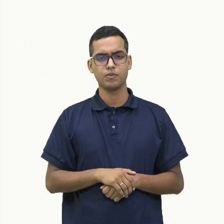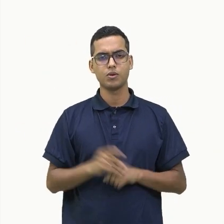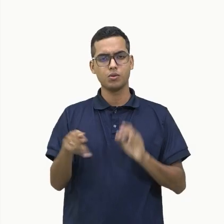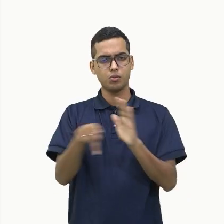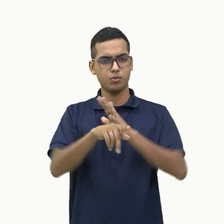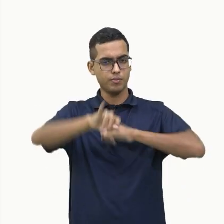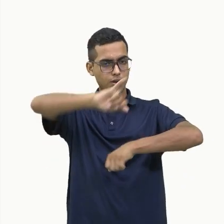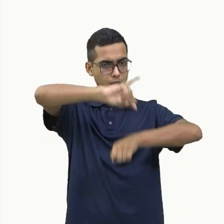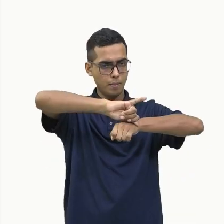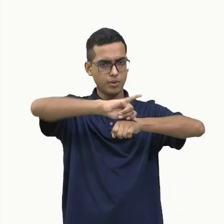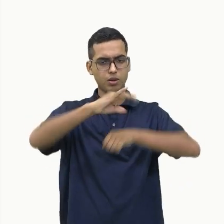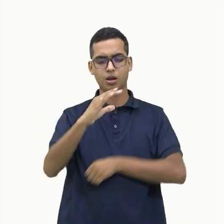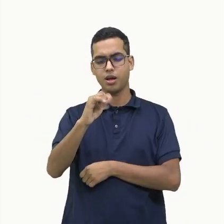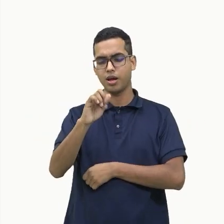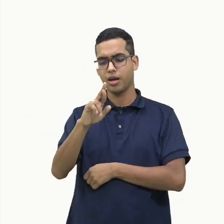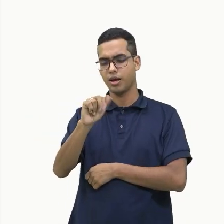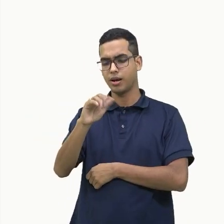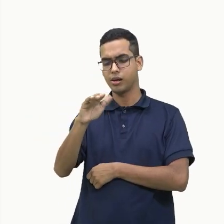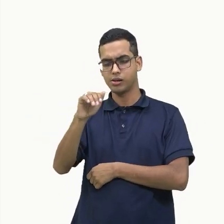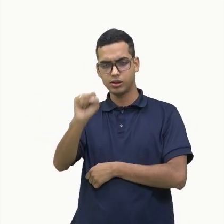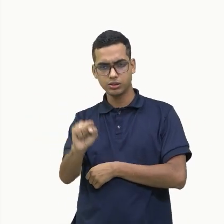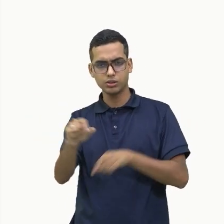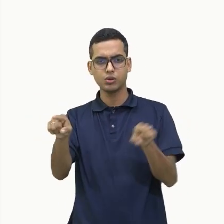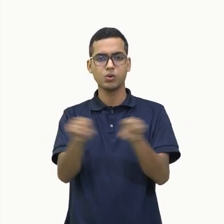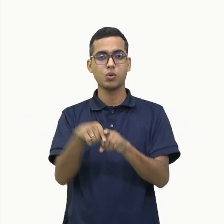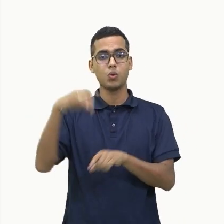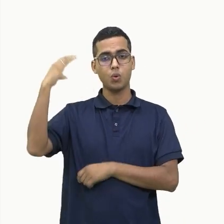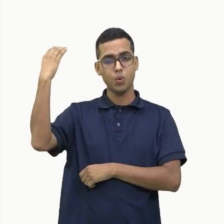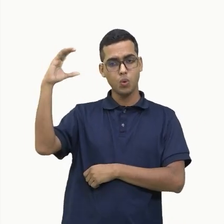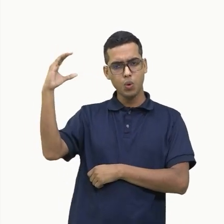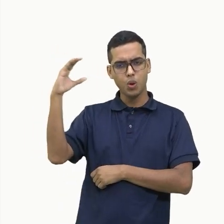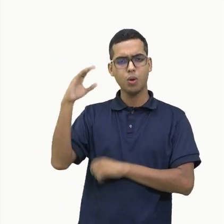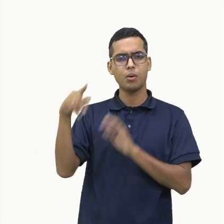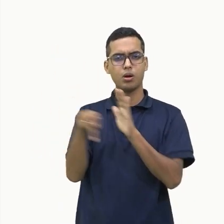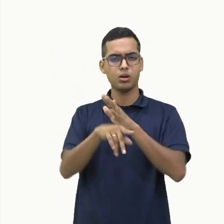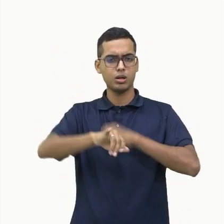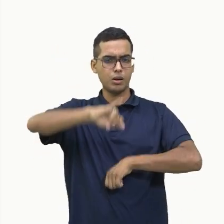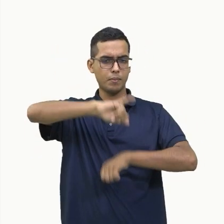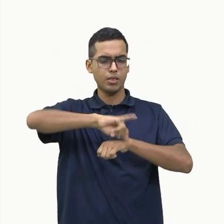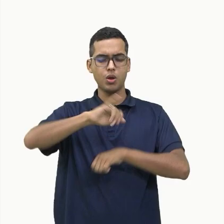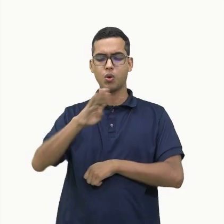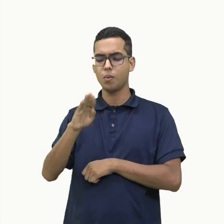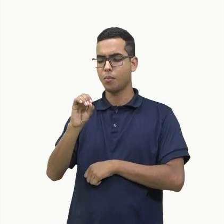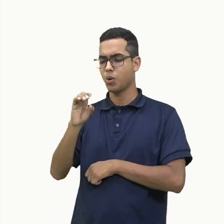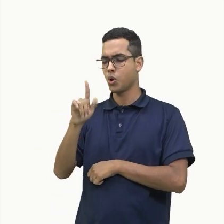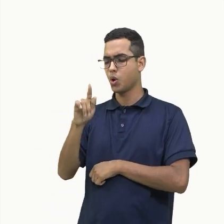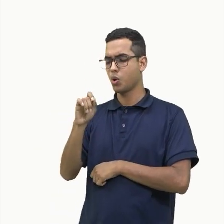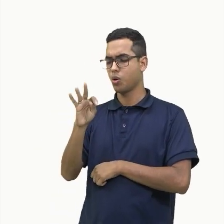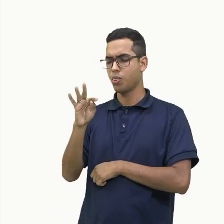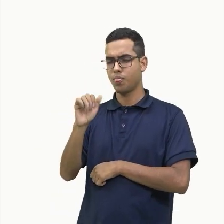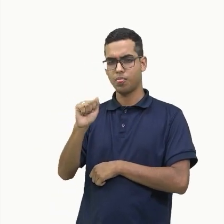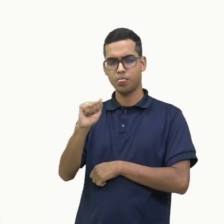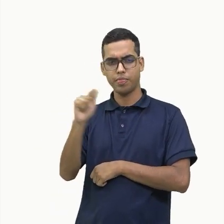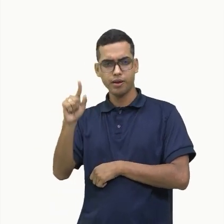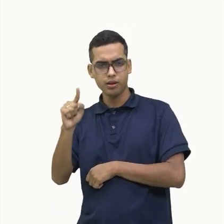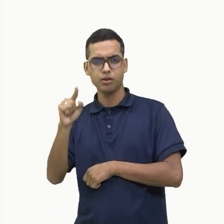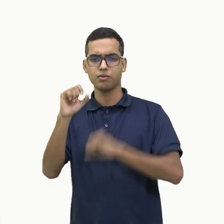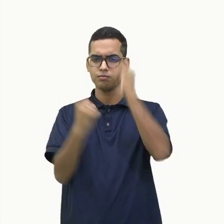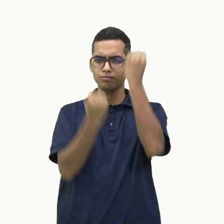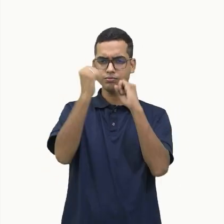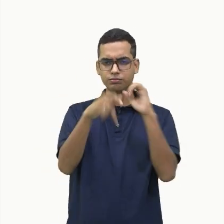Caracas. Na Colômbia, Bogotá, região industrial, tá, gente? A gente vai observar isso também, e isso por